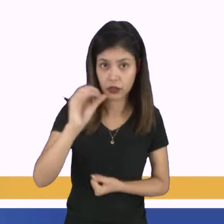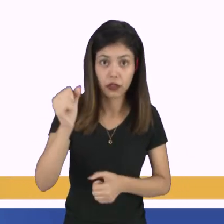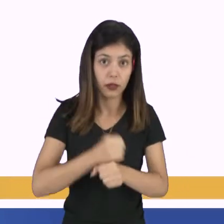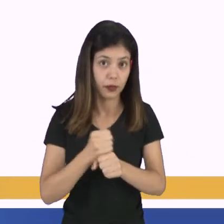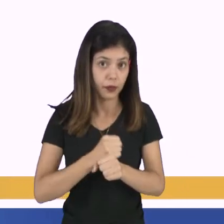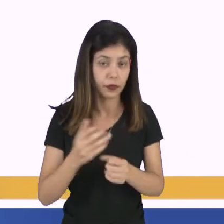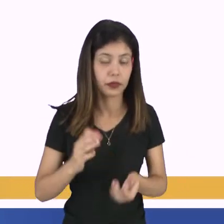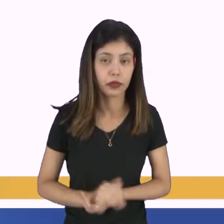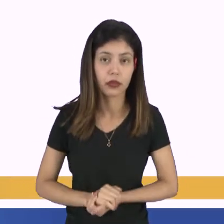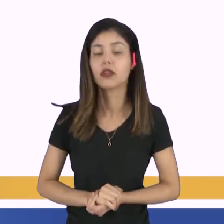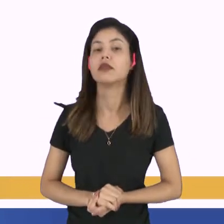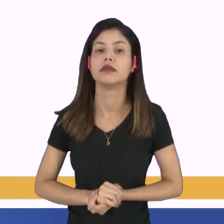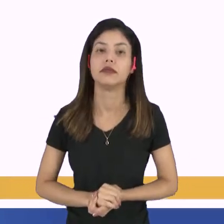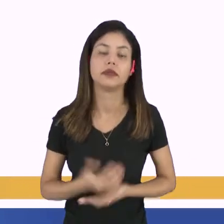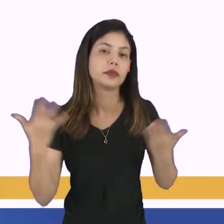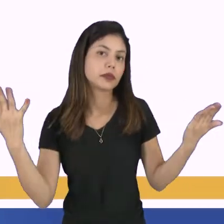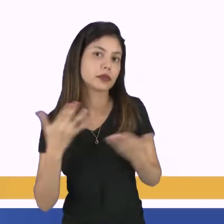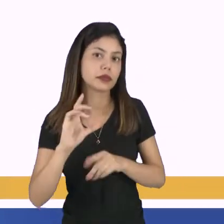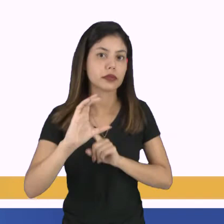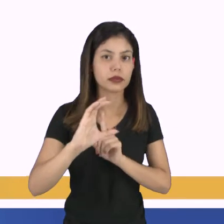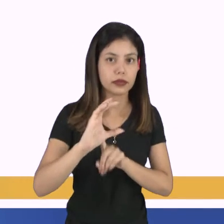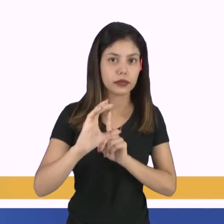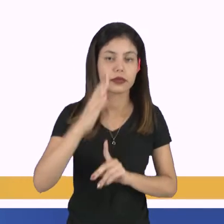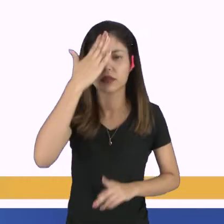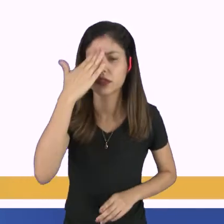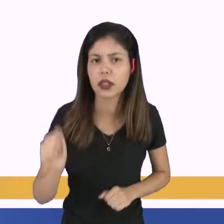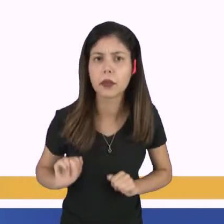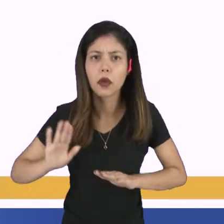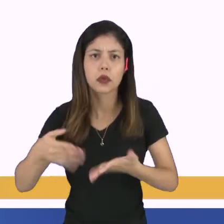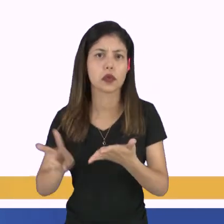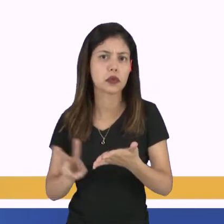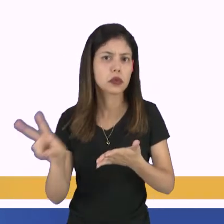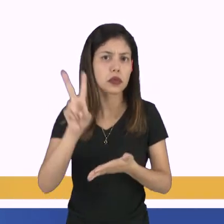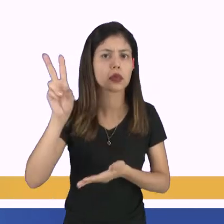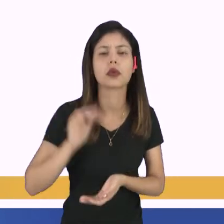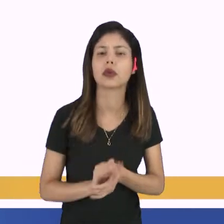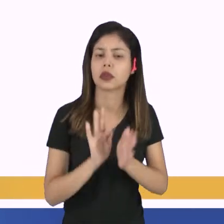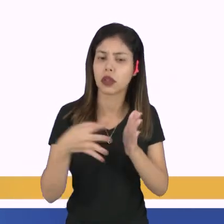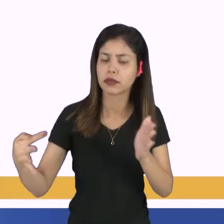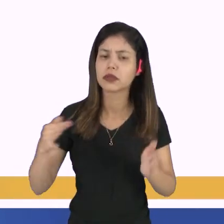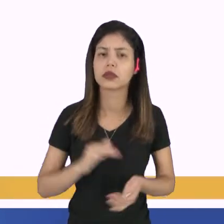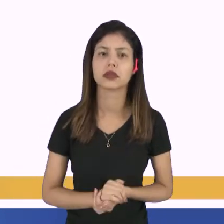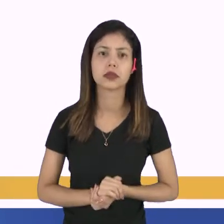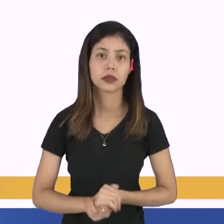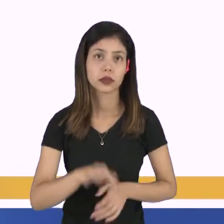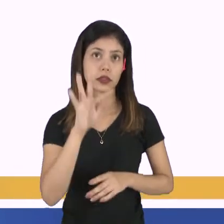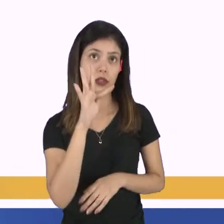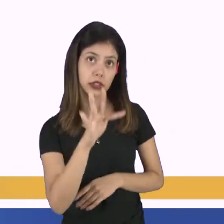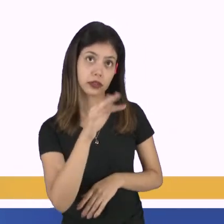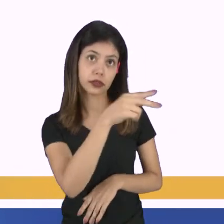daqui a 20 anos? Agora na letra C, ele quer saber o valor da função, né? O valor de